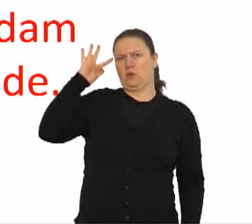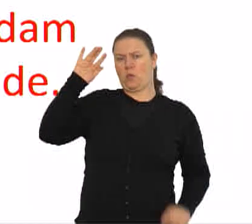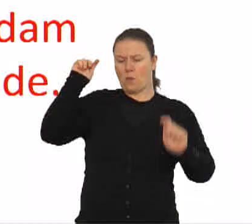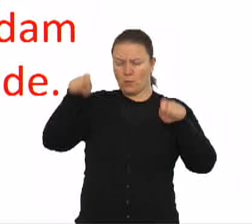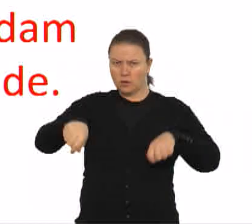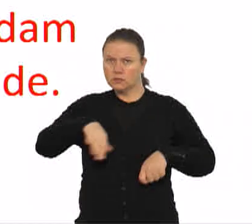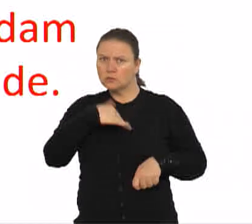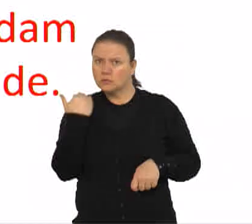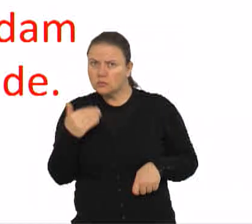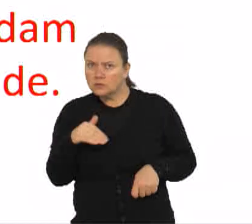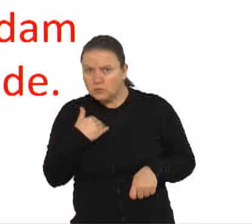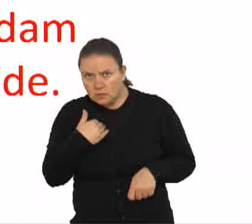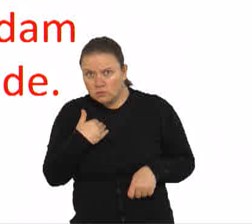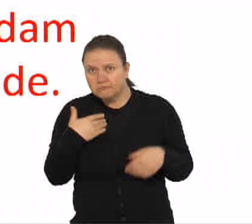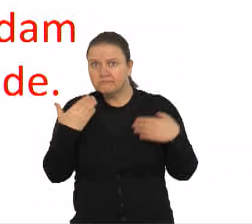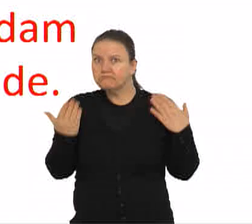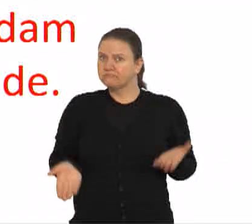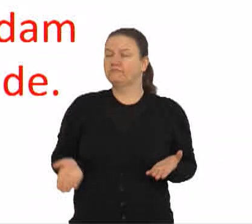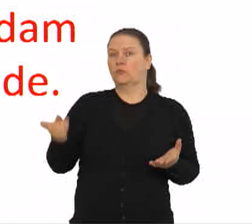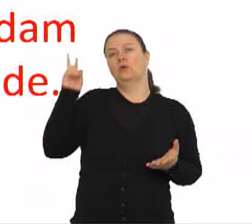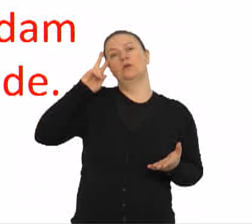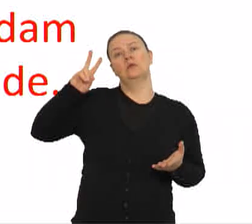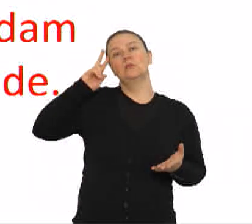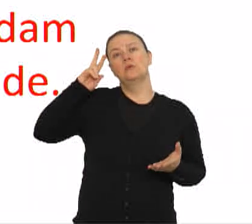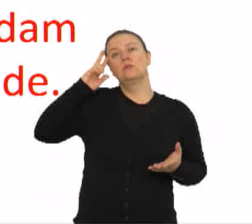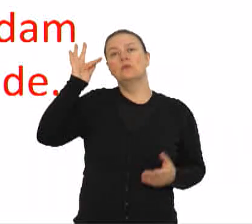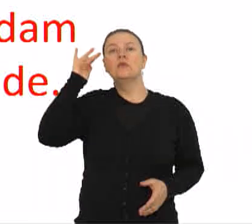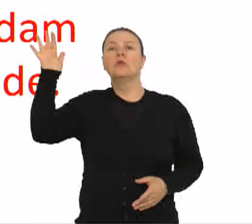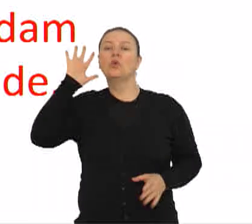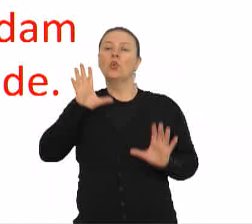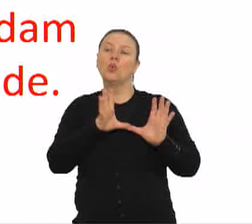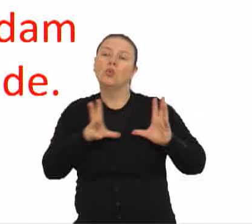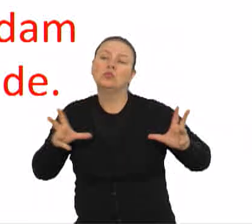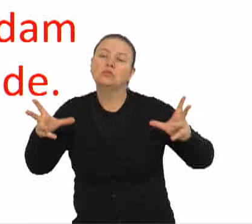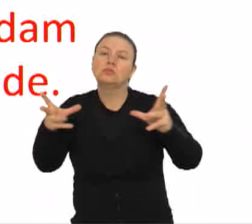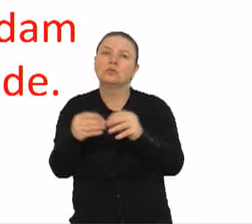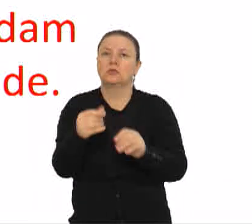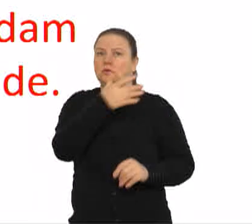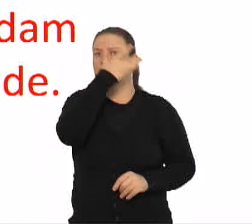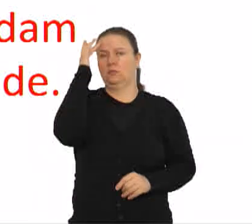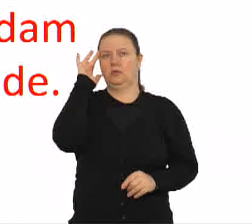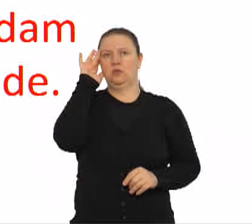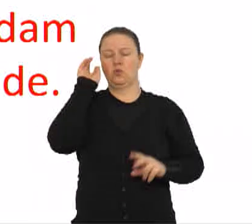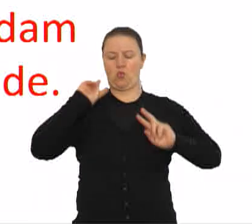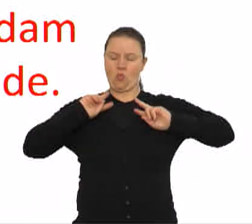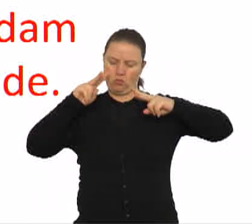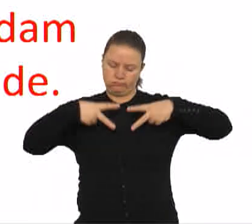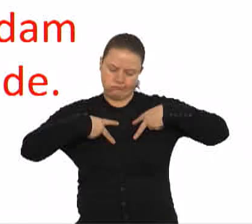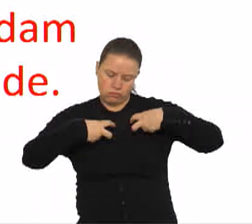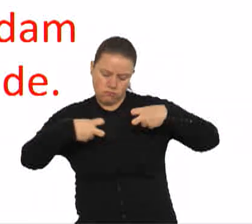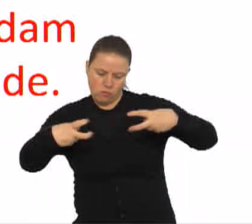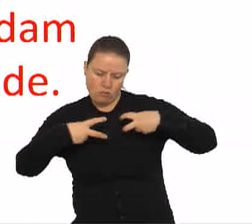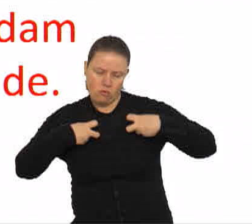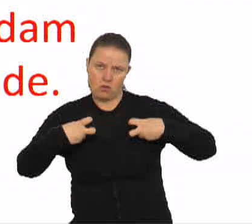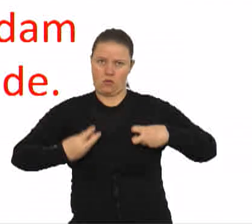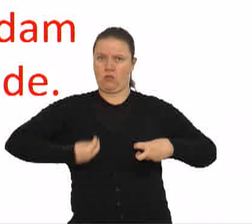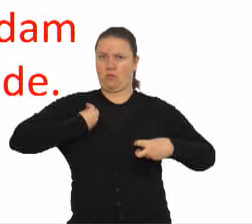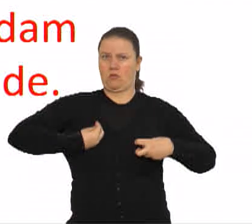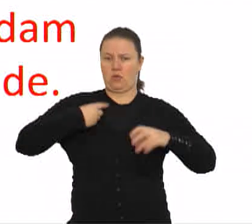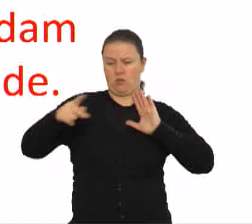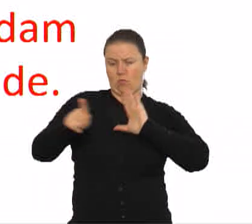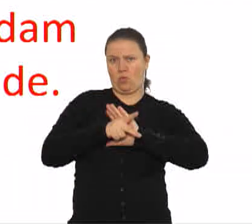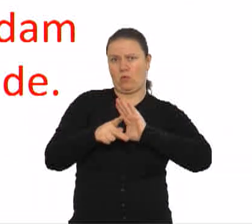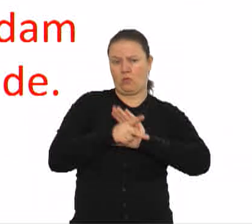morte? Lembrando que filósofo é todo aquele que reflete sobre sua vida, sobre o mundo, sobre